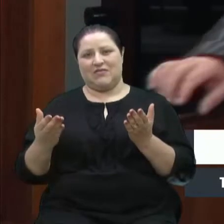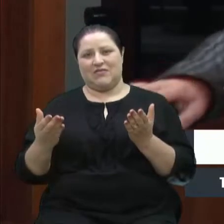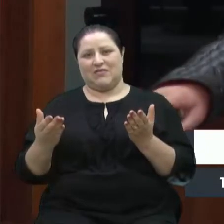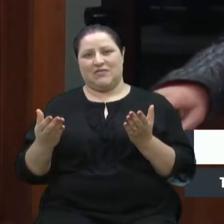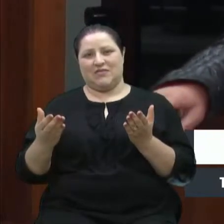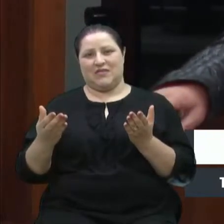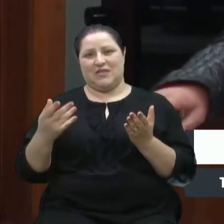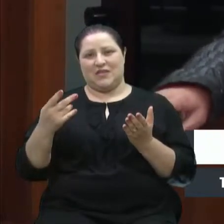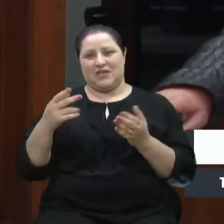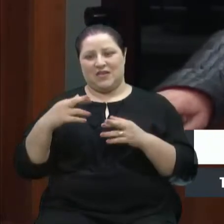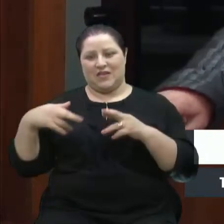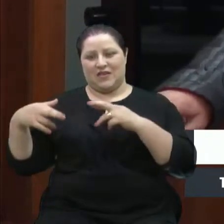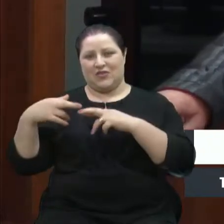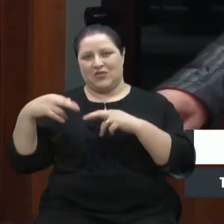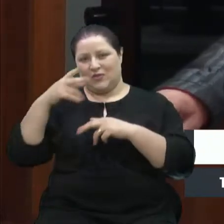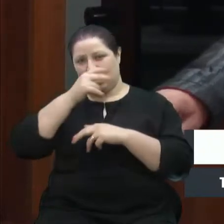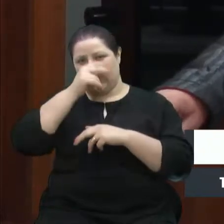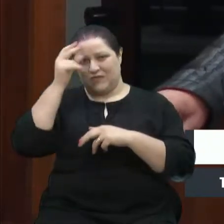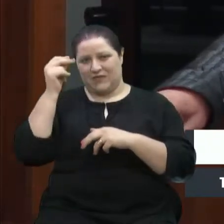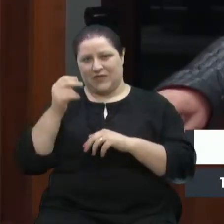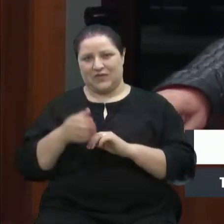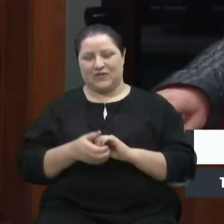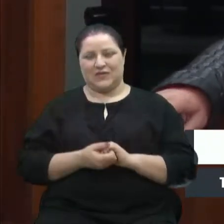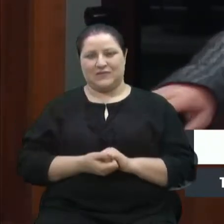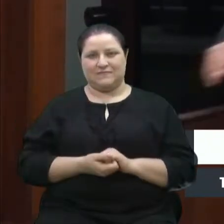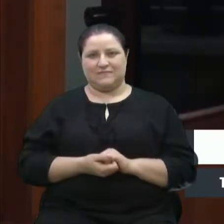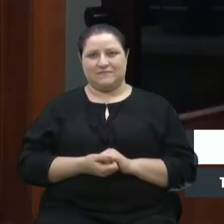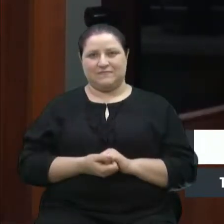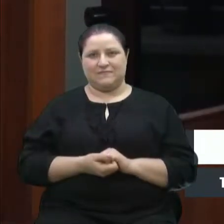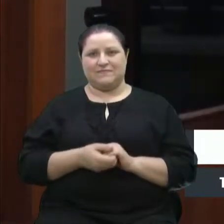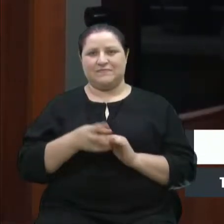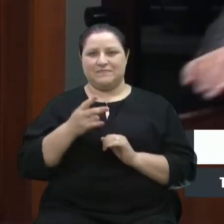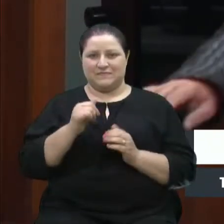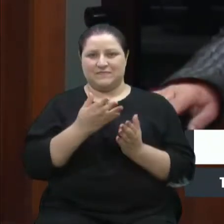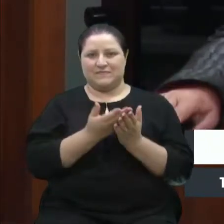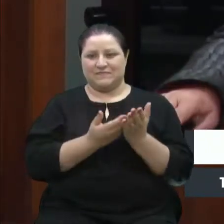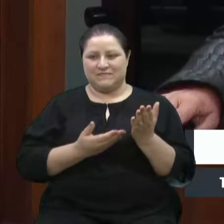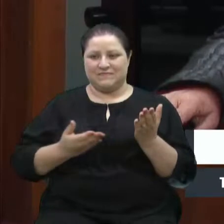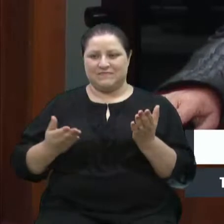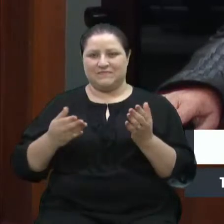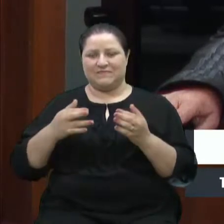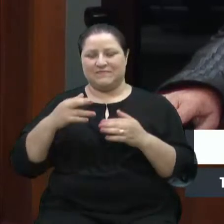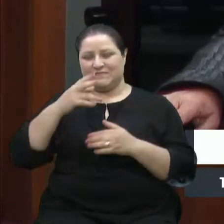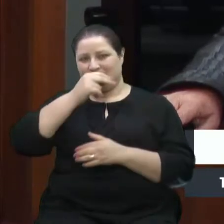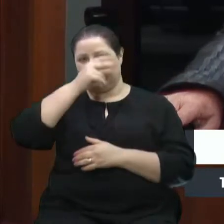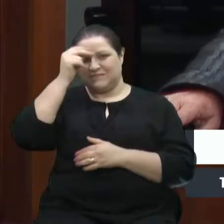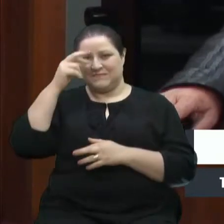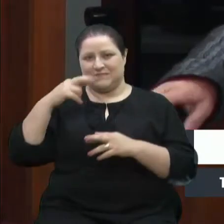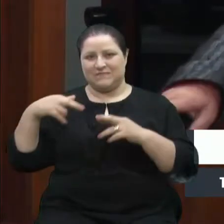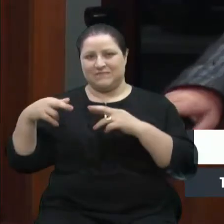aos prefeitos da região uma parte você vai encaminhado aos prefeitos da região